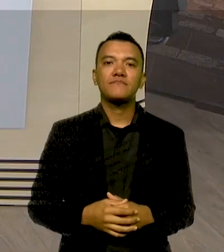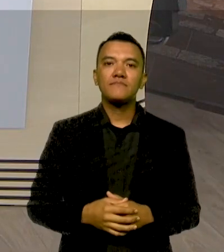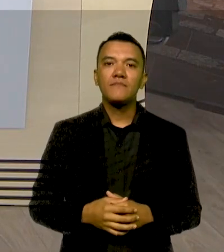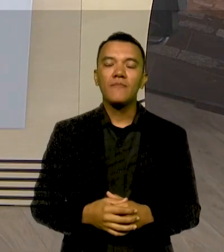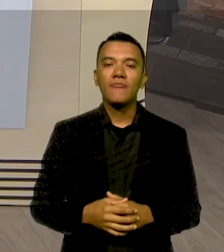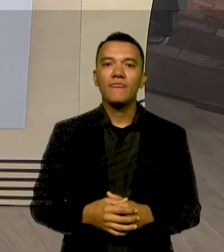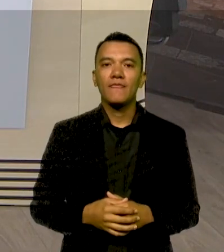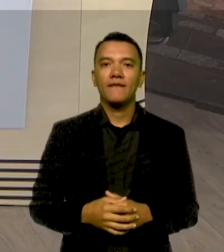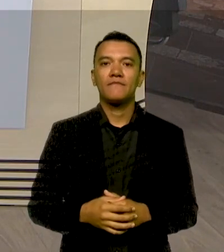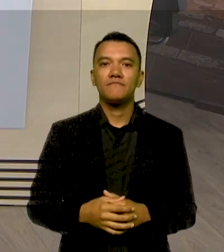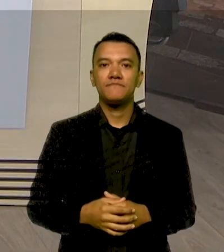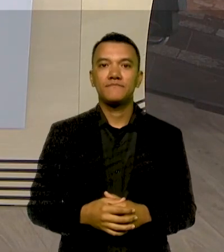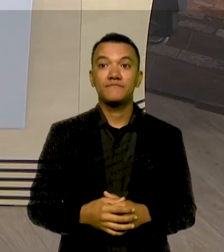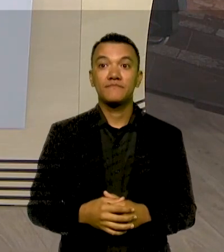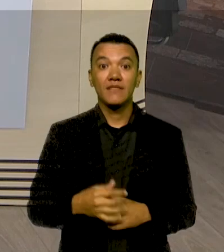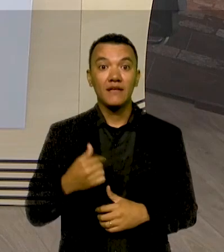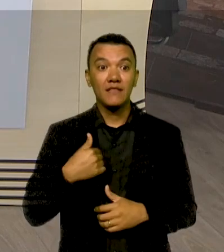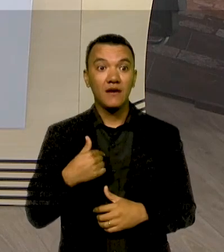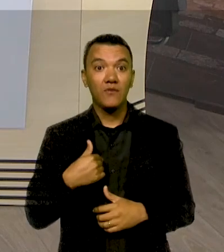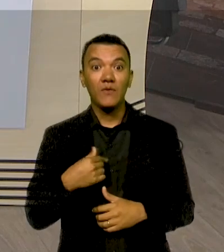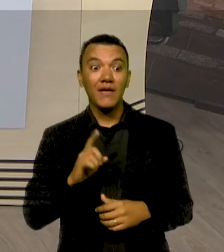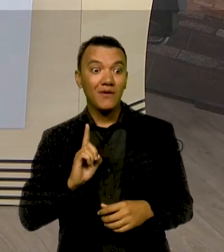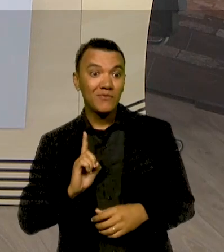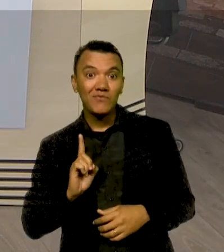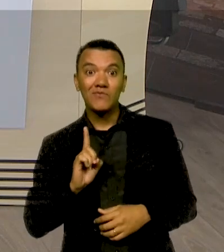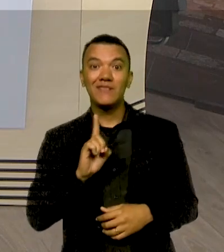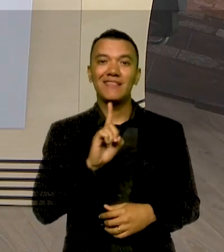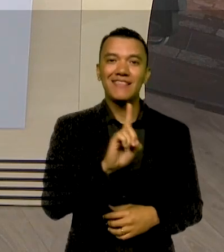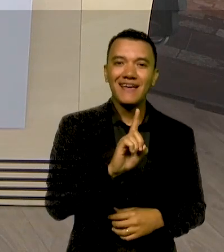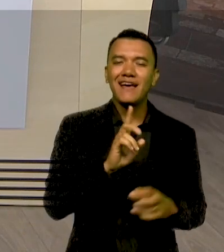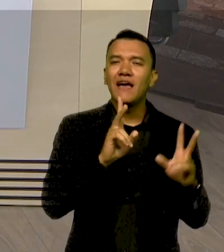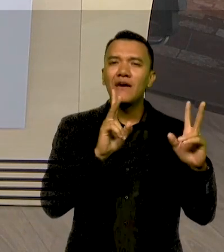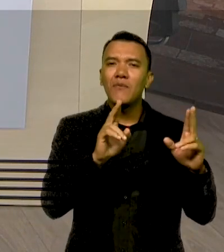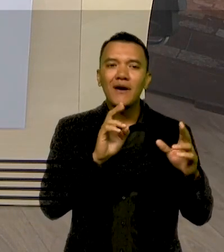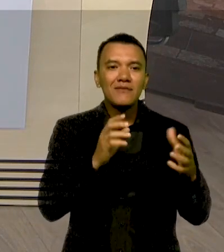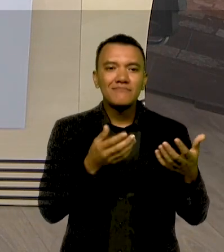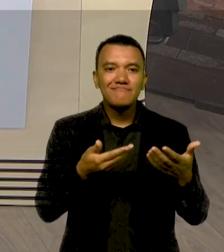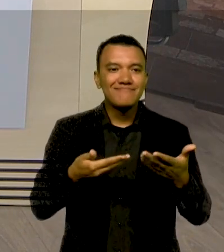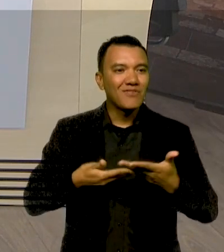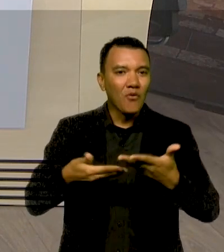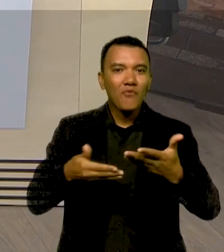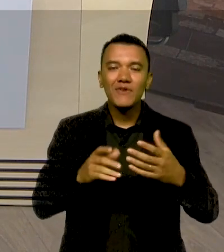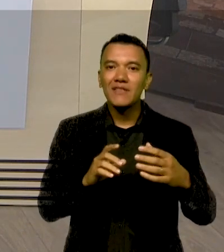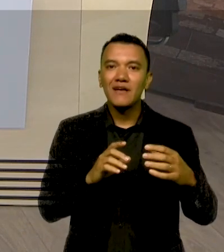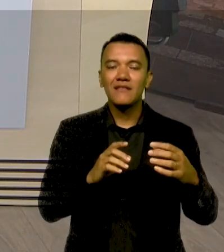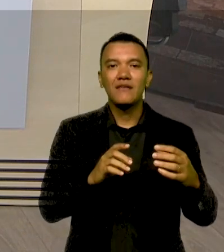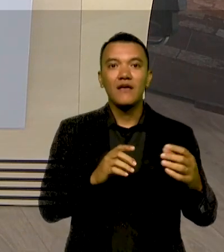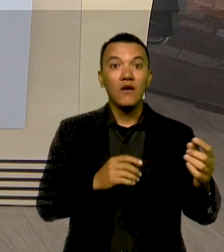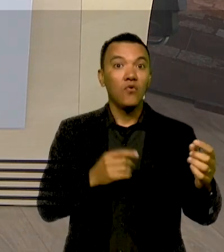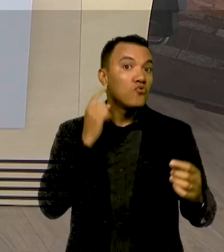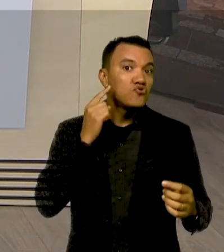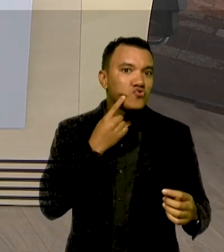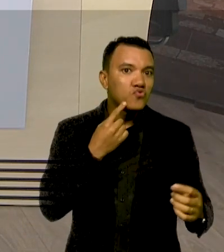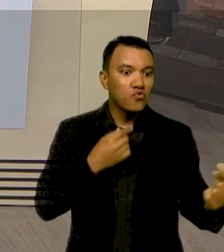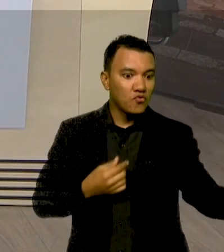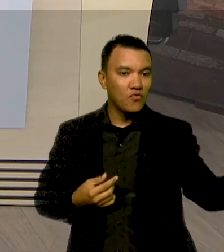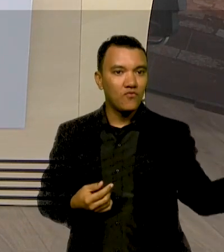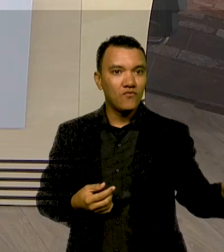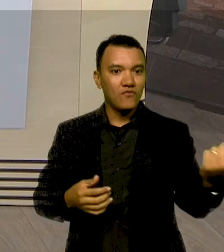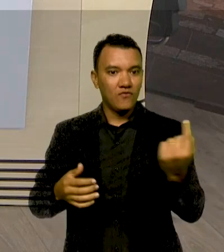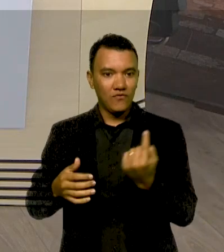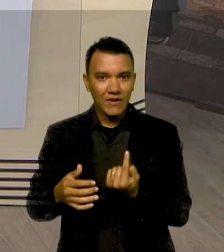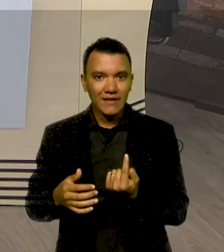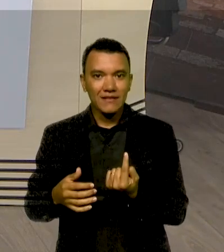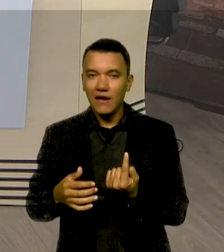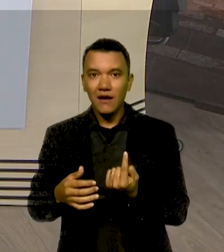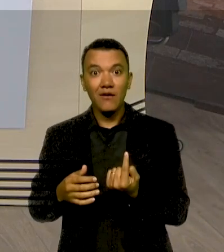ela entre no mundo da pessoa surda, que não esse é o correto, não o contrário, para que ela esteja acessando o